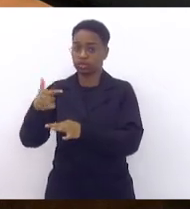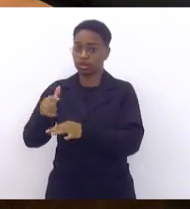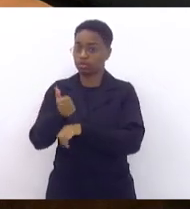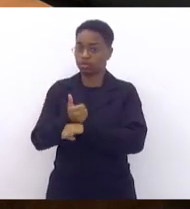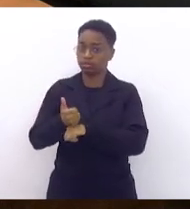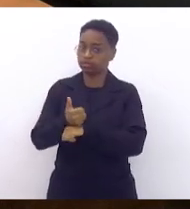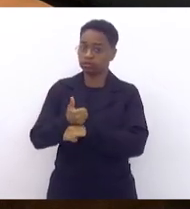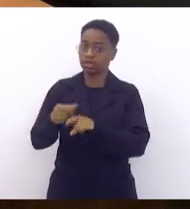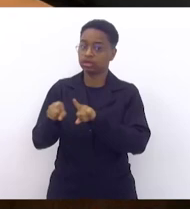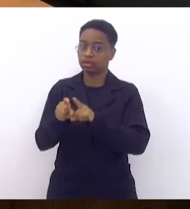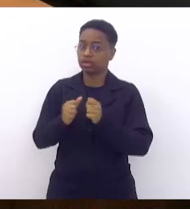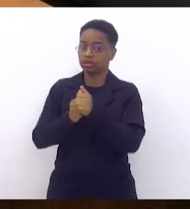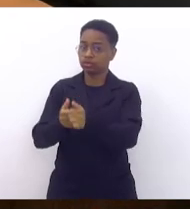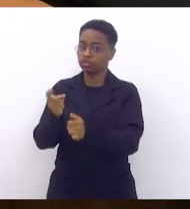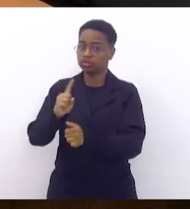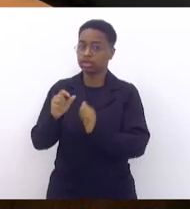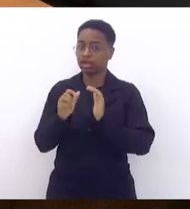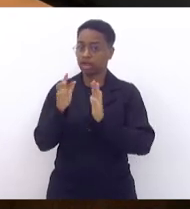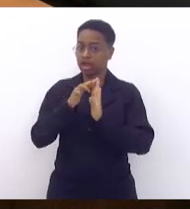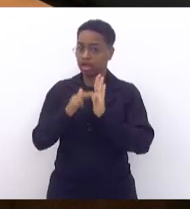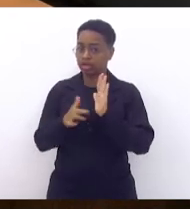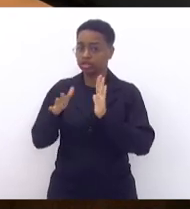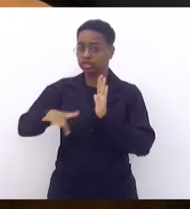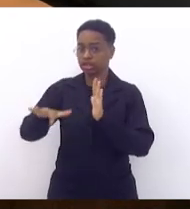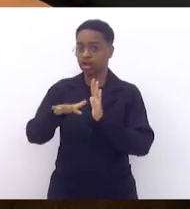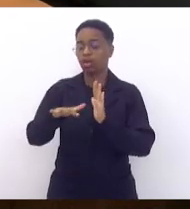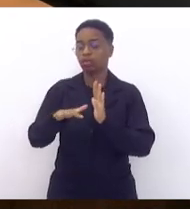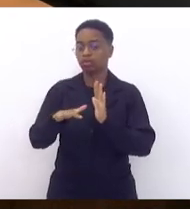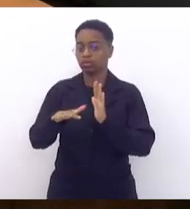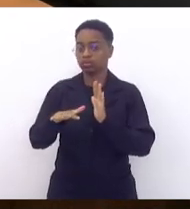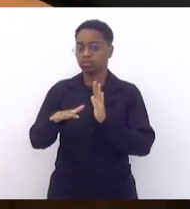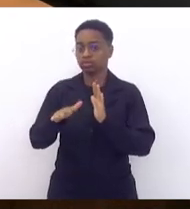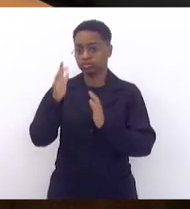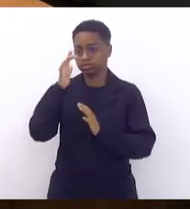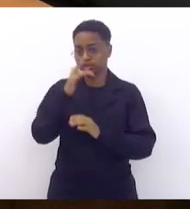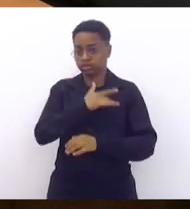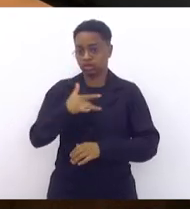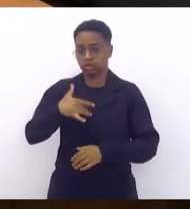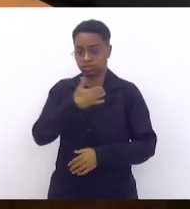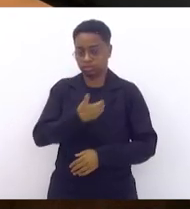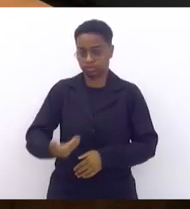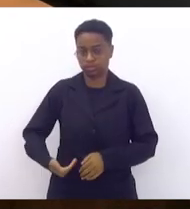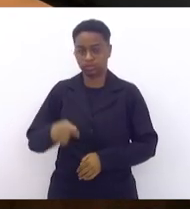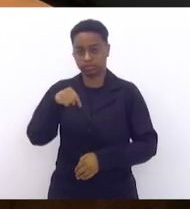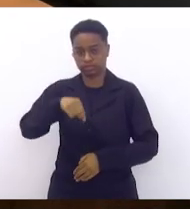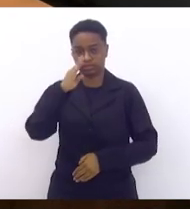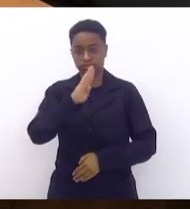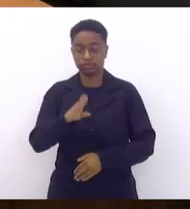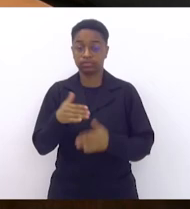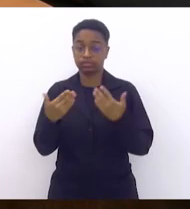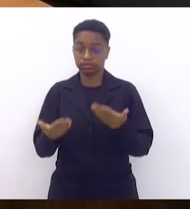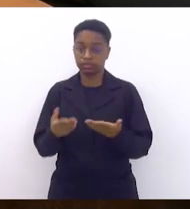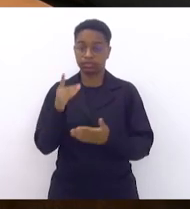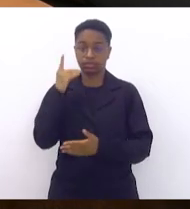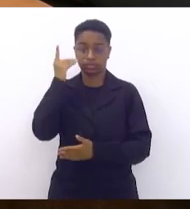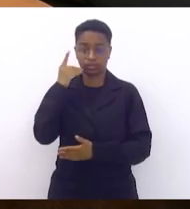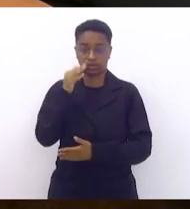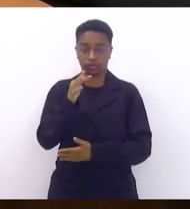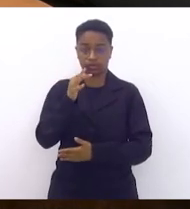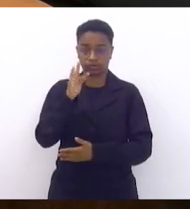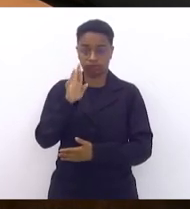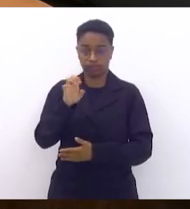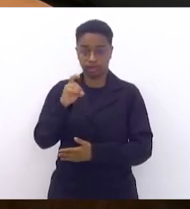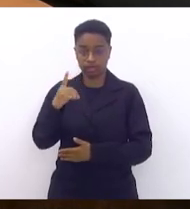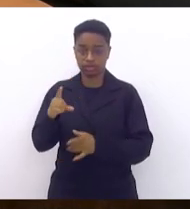e as regras que são gerais para a saúde pública no país. Então, o deputado Fred Pacheco, e antes dele, o deputado